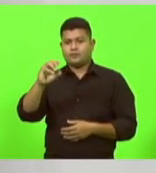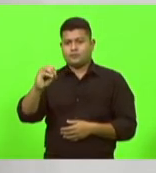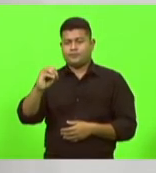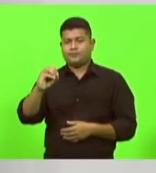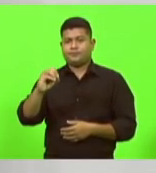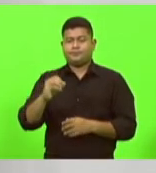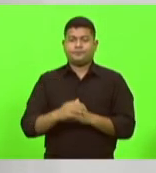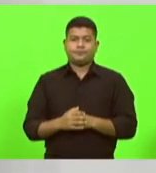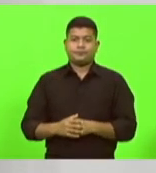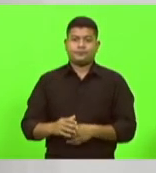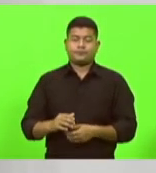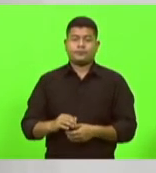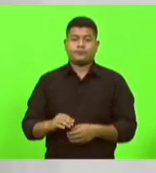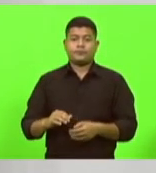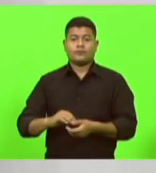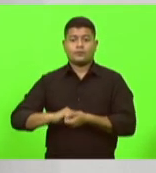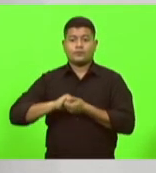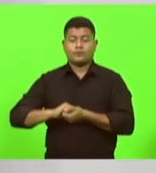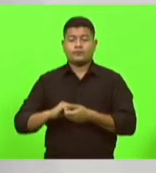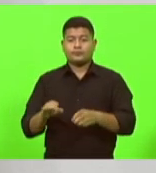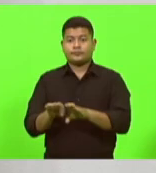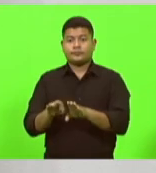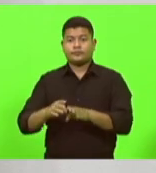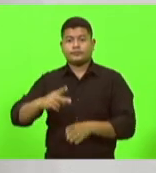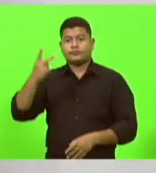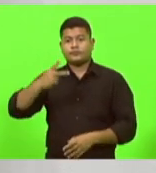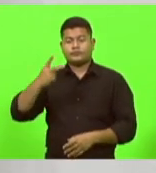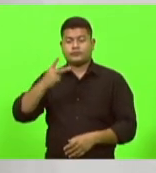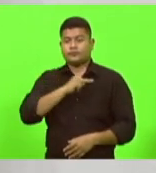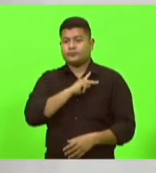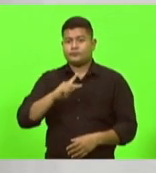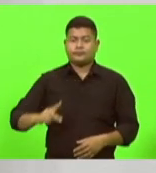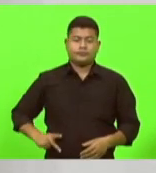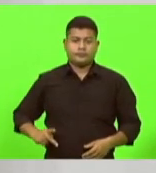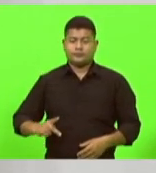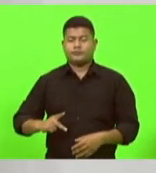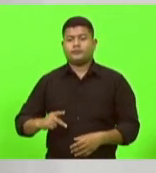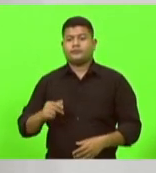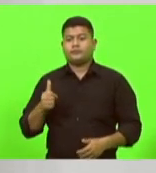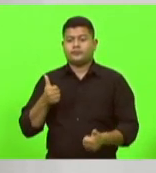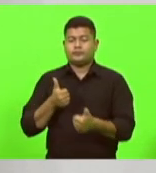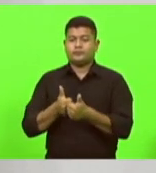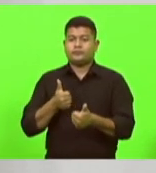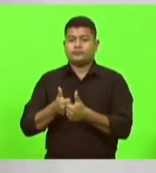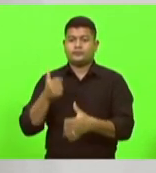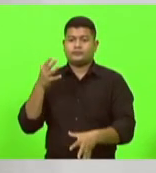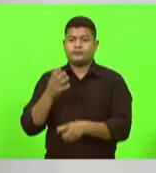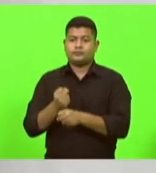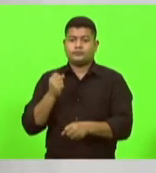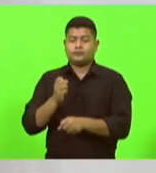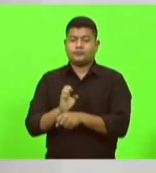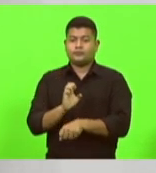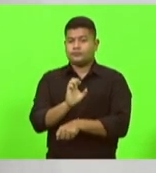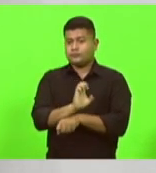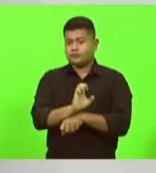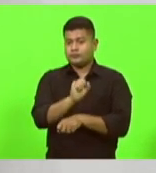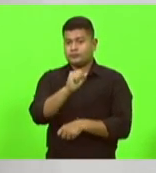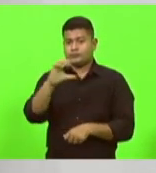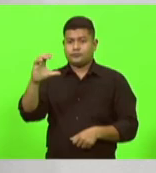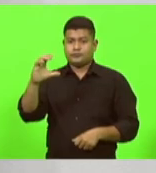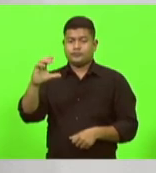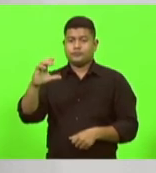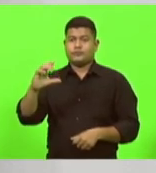Cumprimentar também o vice-presidente do Tribunal de Contas do Estado de Santa Catarina,